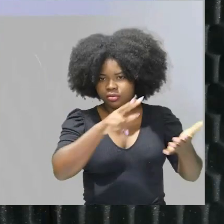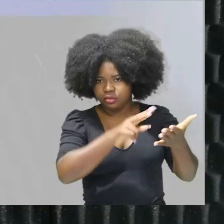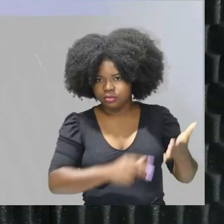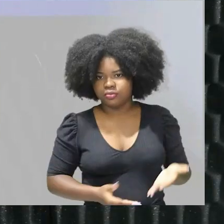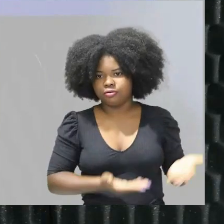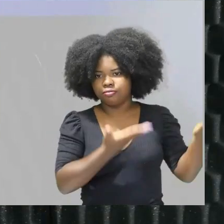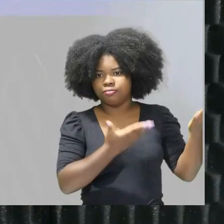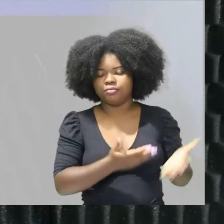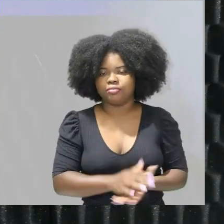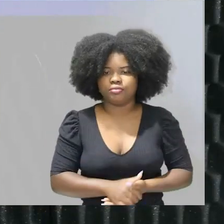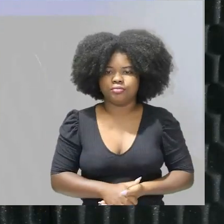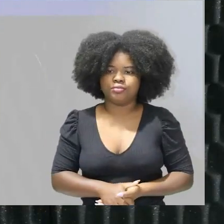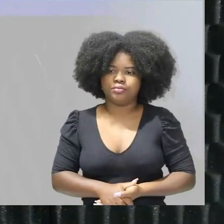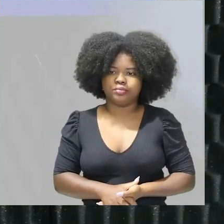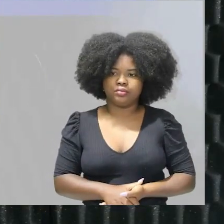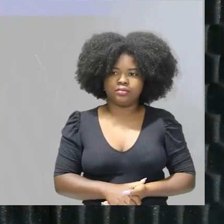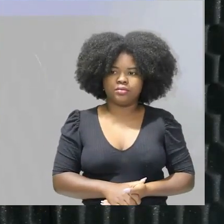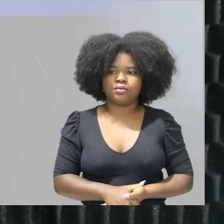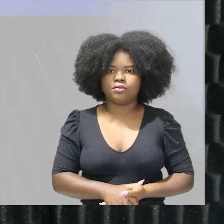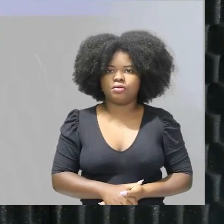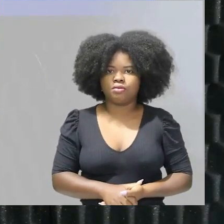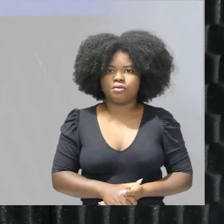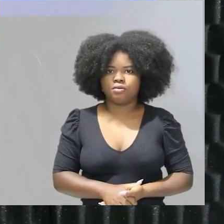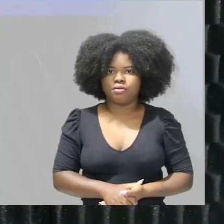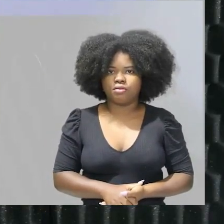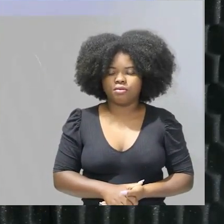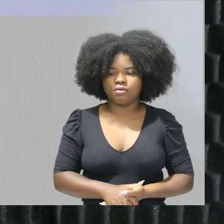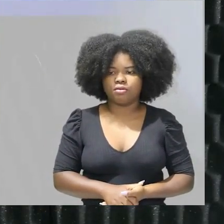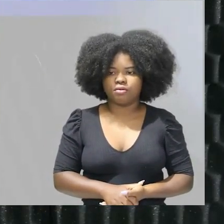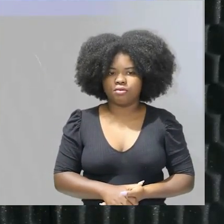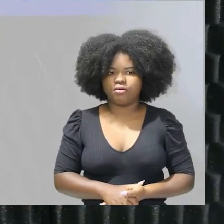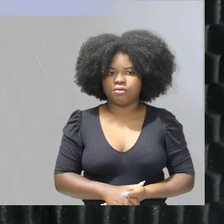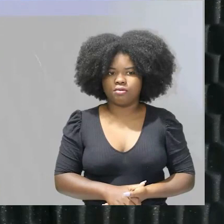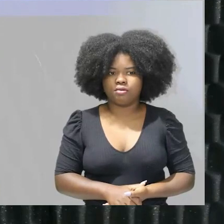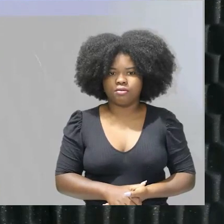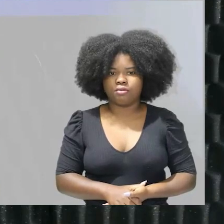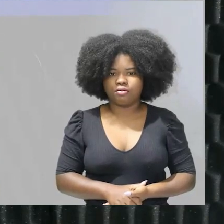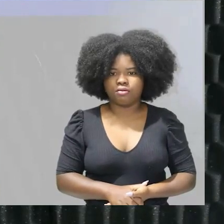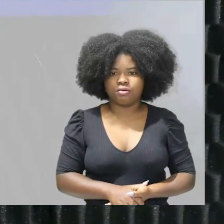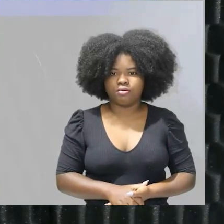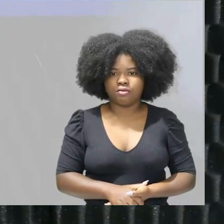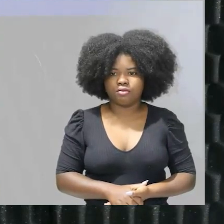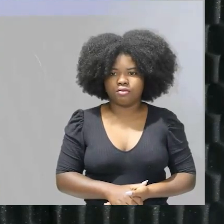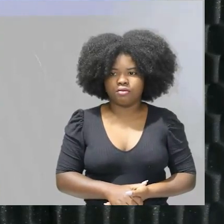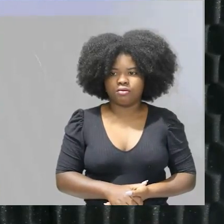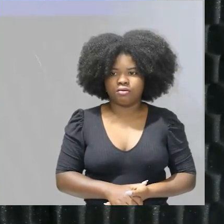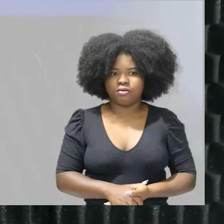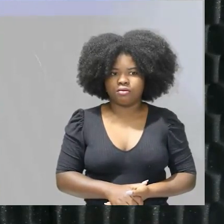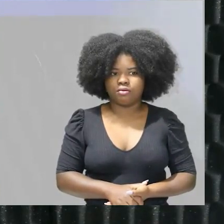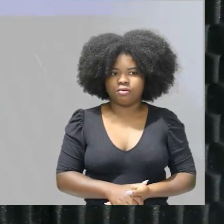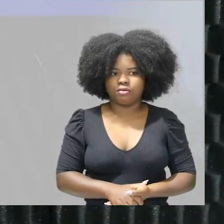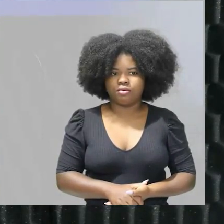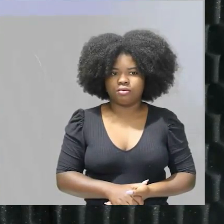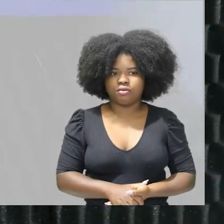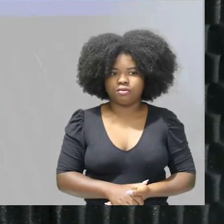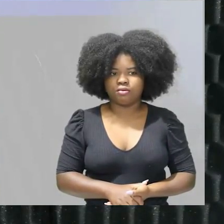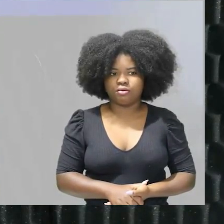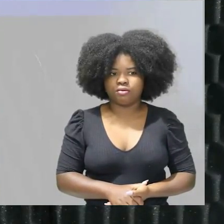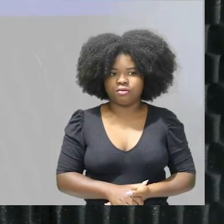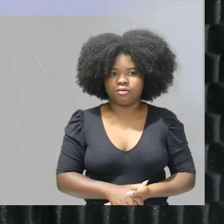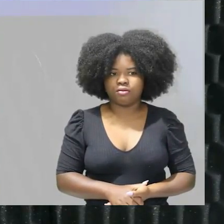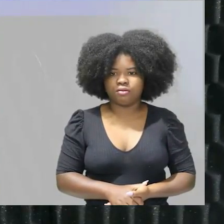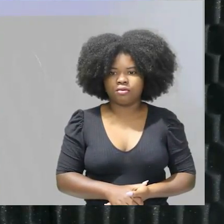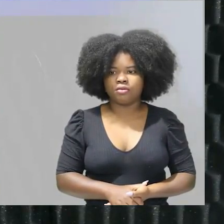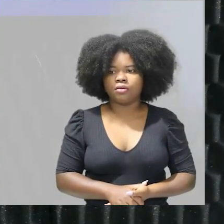mundo a Razão Vai Além das informações imediatas fornecidas pelos sentidos tá Ok olha só